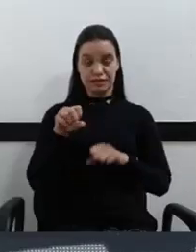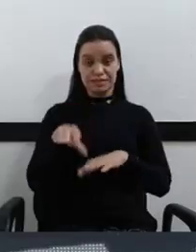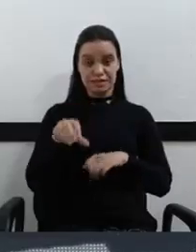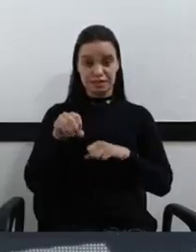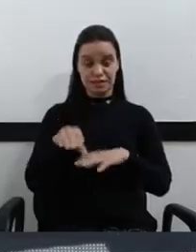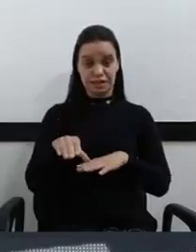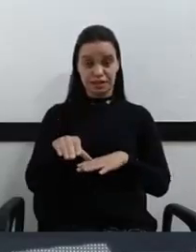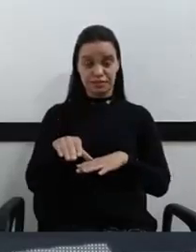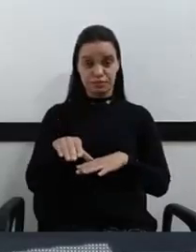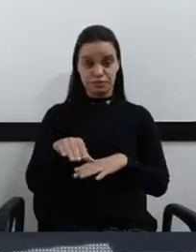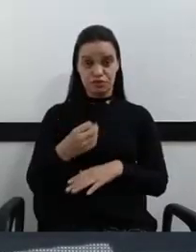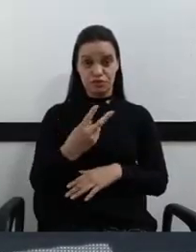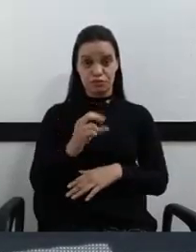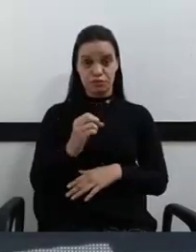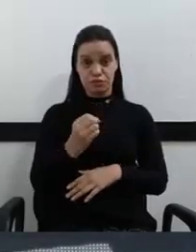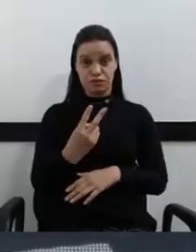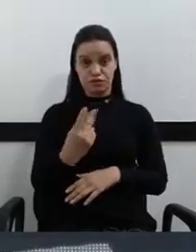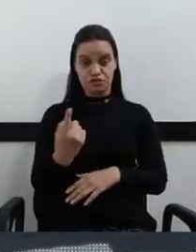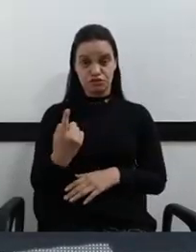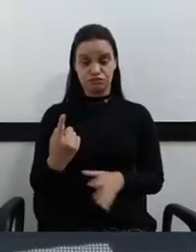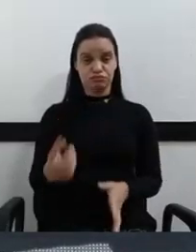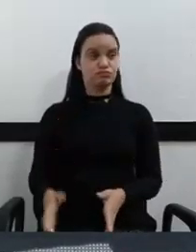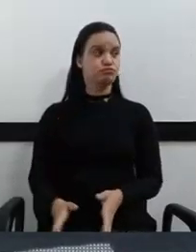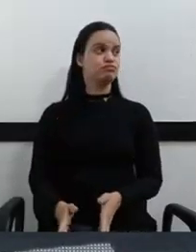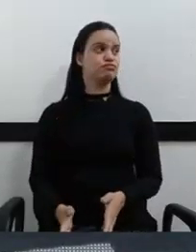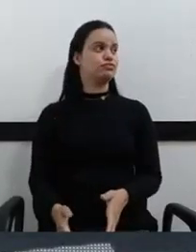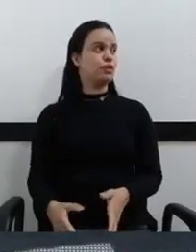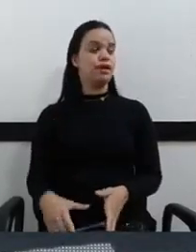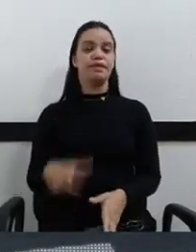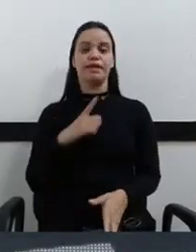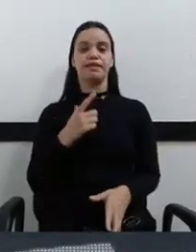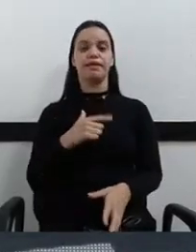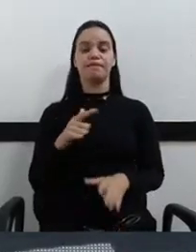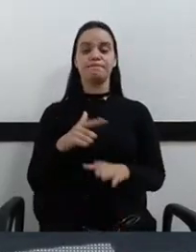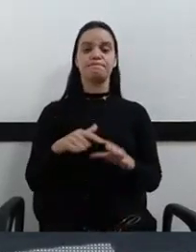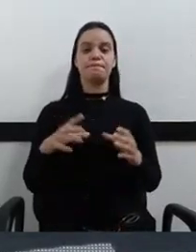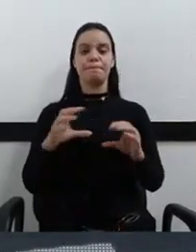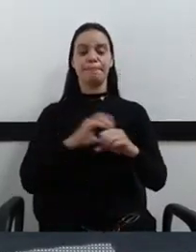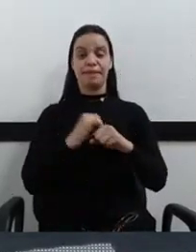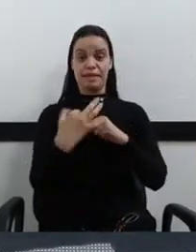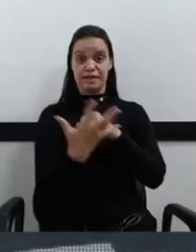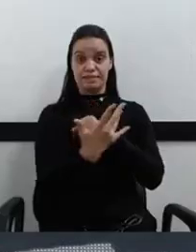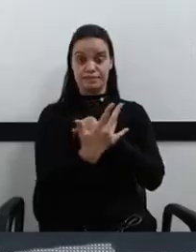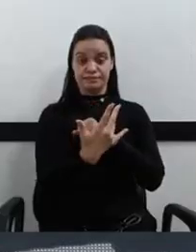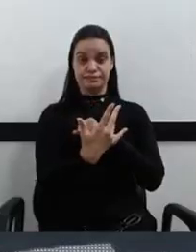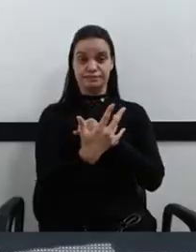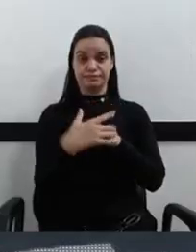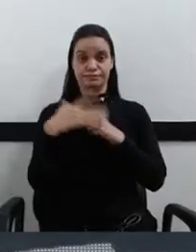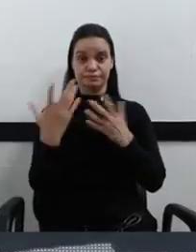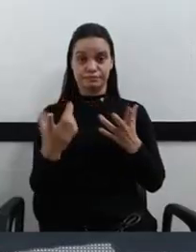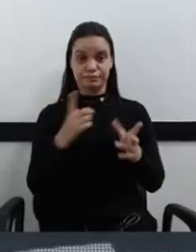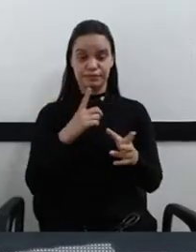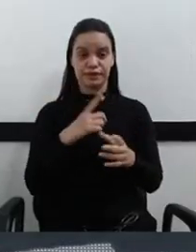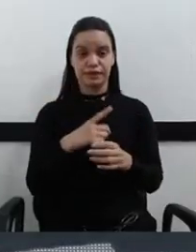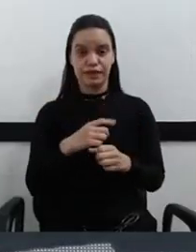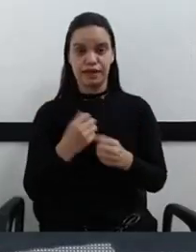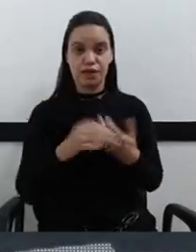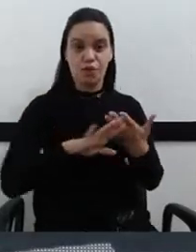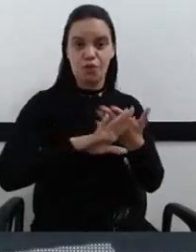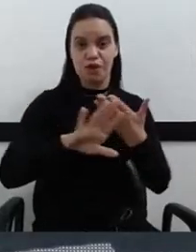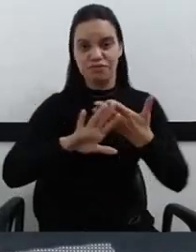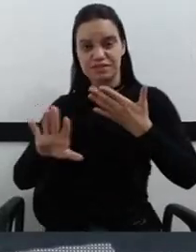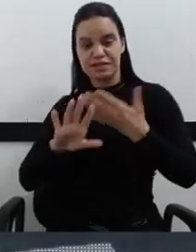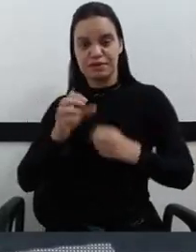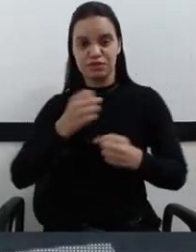setembro de 2021, quando ainda vigentes medidas sanitárias decorrentes da pandemia de Covid-19. Dentre elas, o isolamento social, que